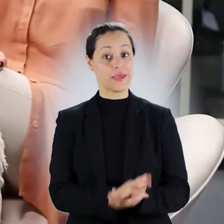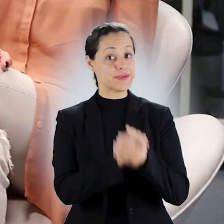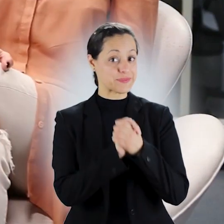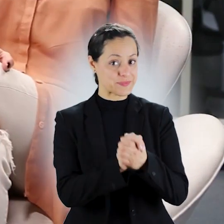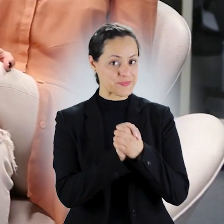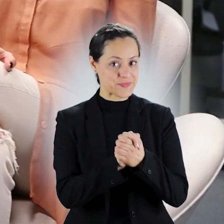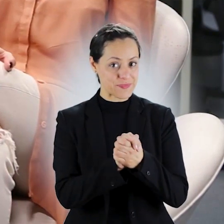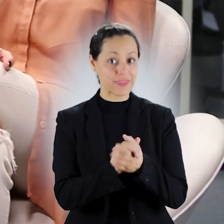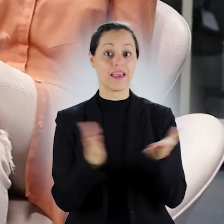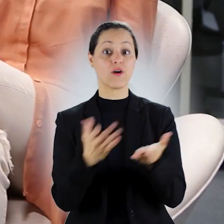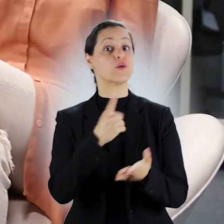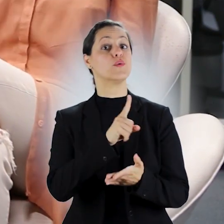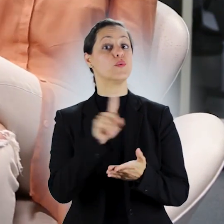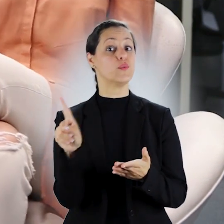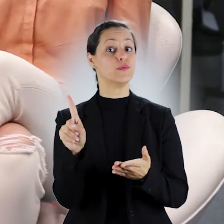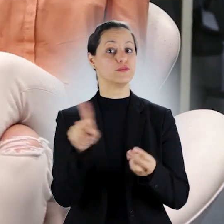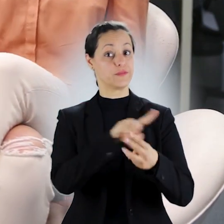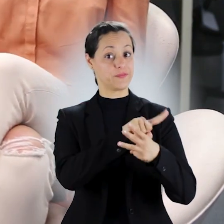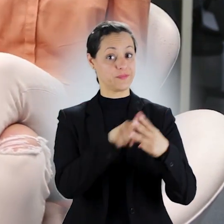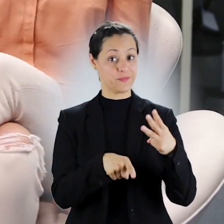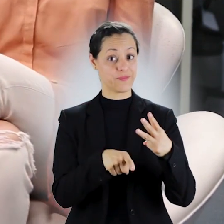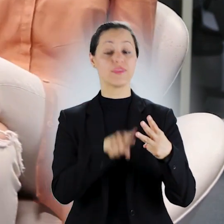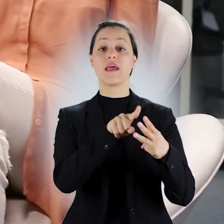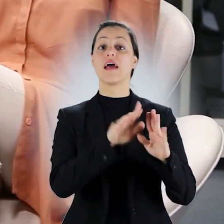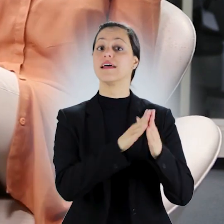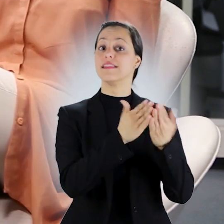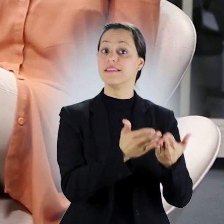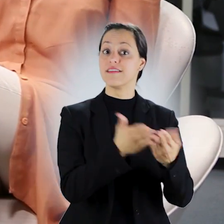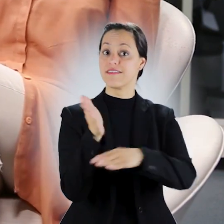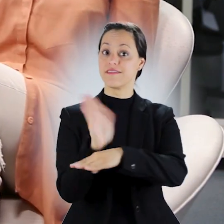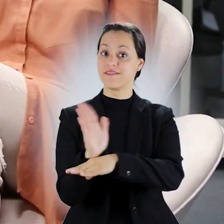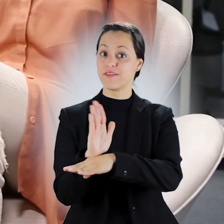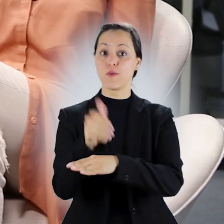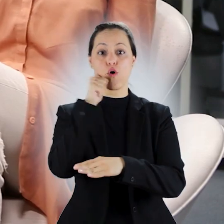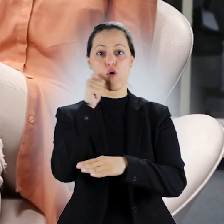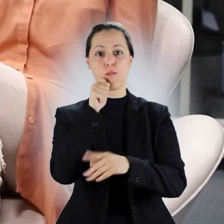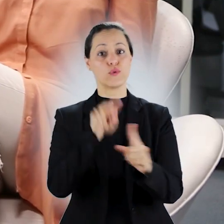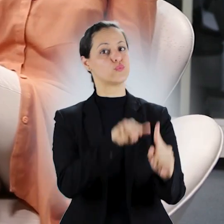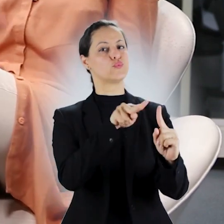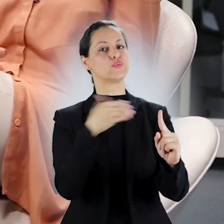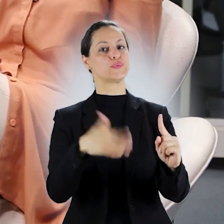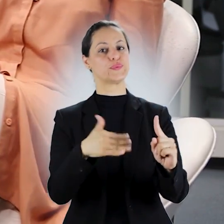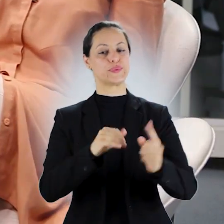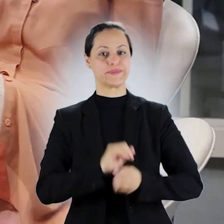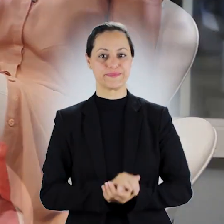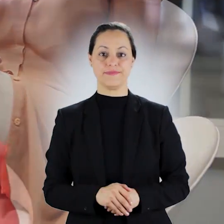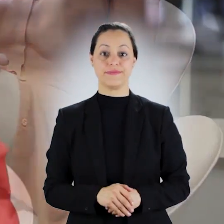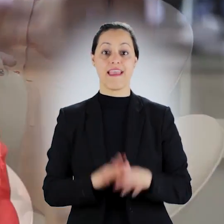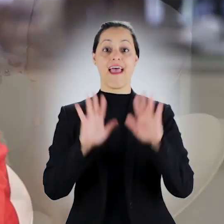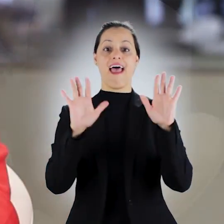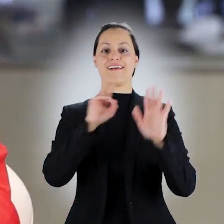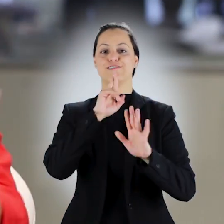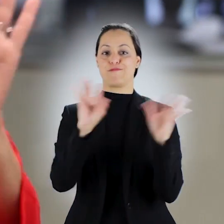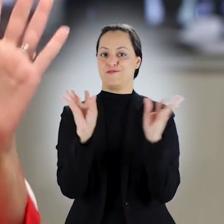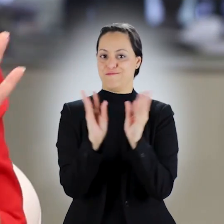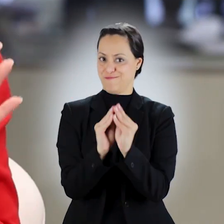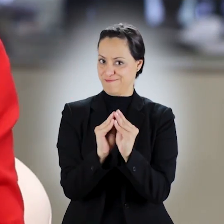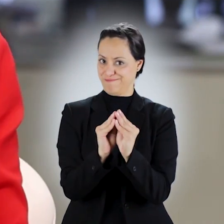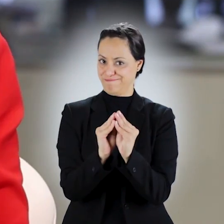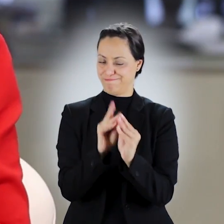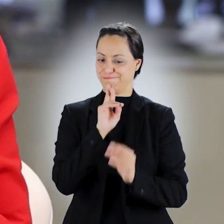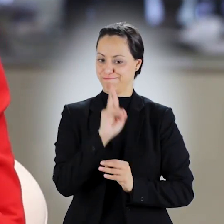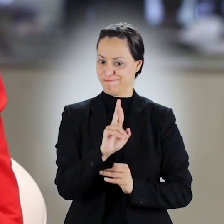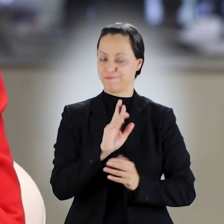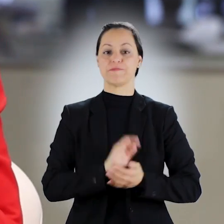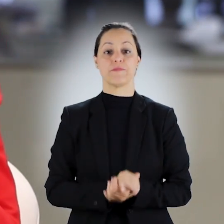trabalho. Parabéns. Obrigada. Para a gente encerrar, as três últimas perguntas. Um livro, um filme e uma mulher que você admira. Ah, eu vou responder tudo numa só,